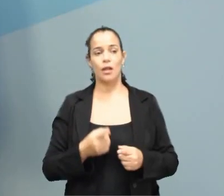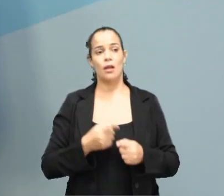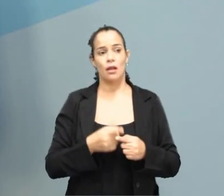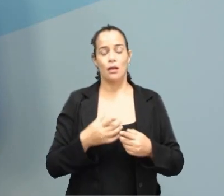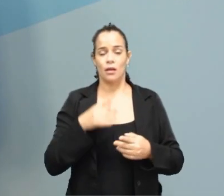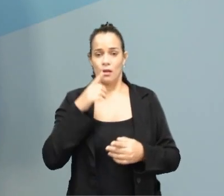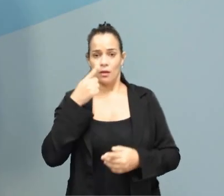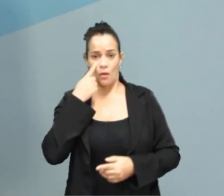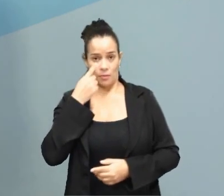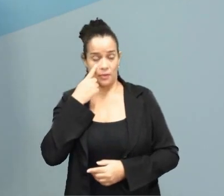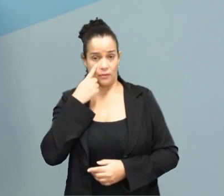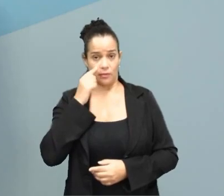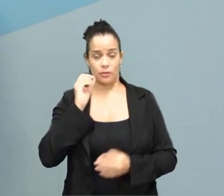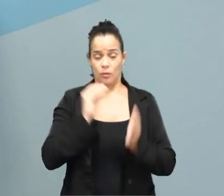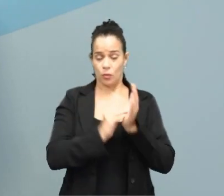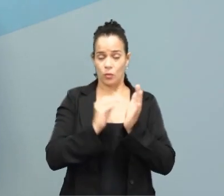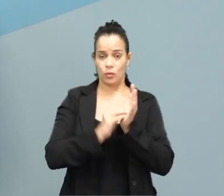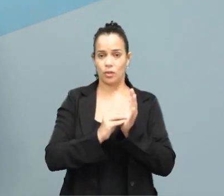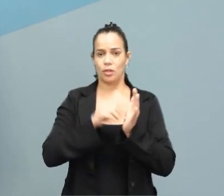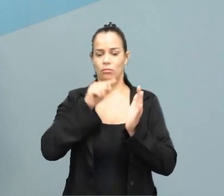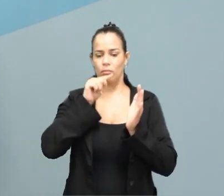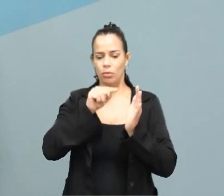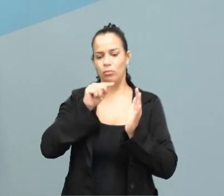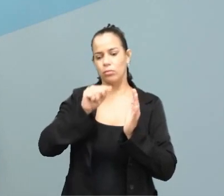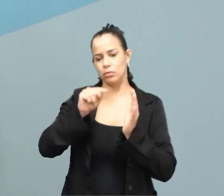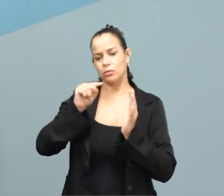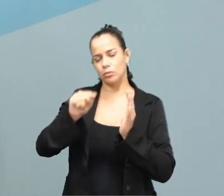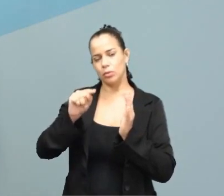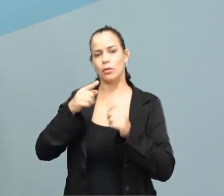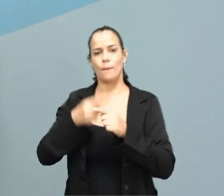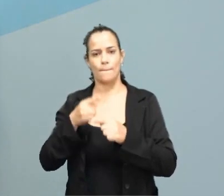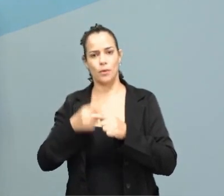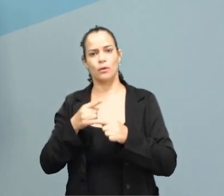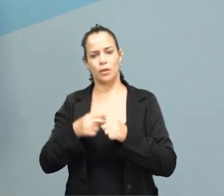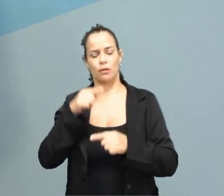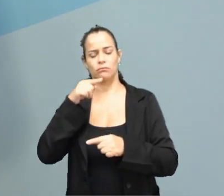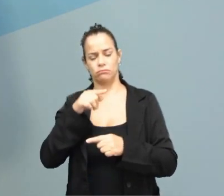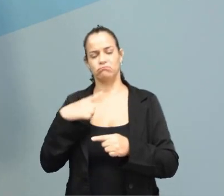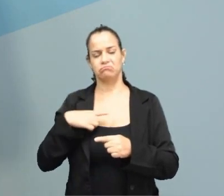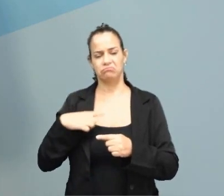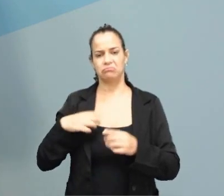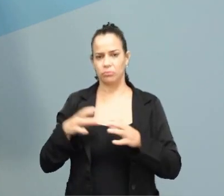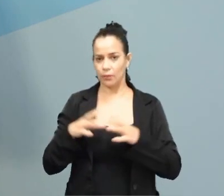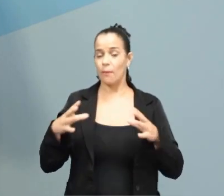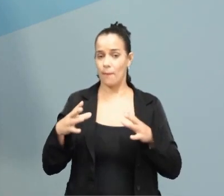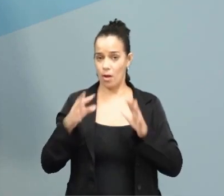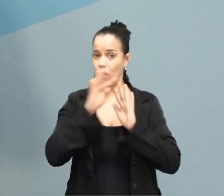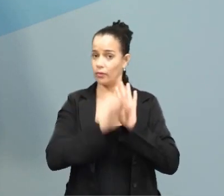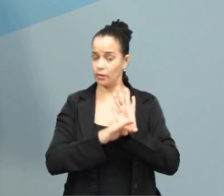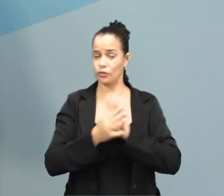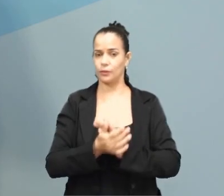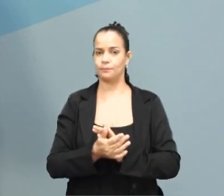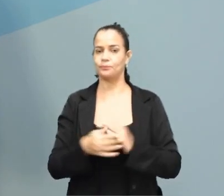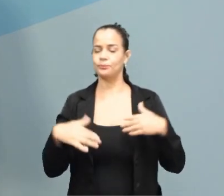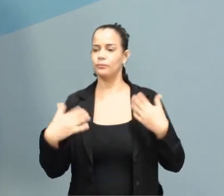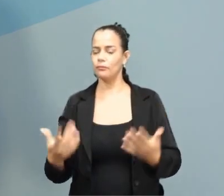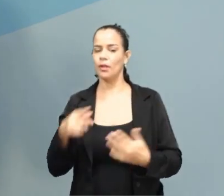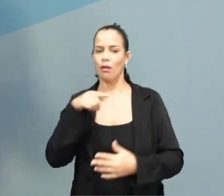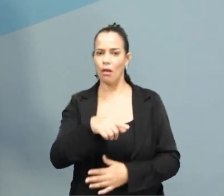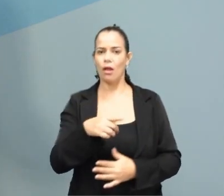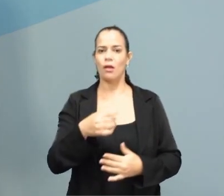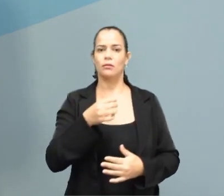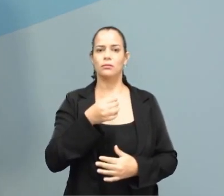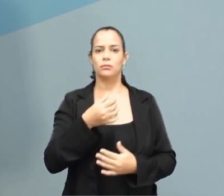gente teria muito mais. Essa reportagem, pessoal, ela vai colocar o Brasil, comparando o Brasil com